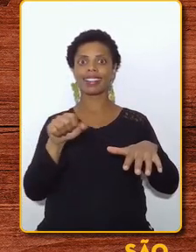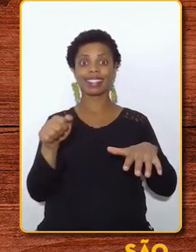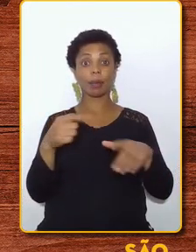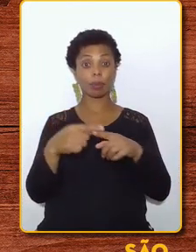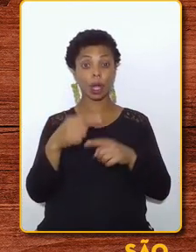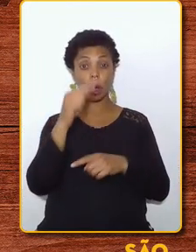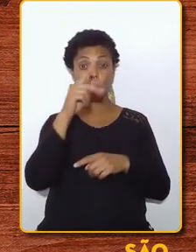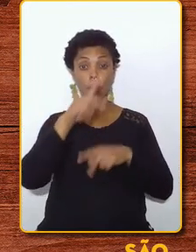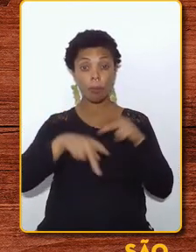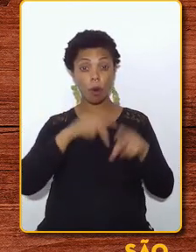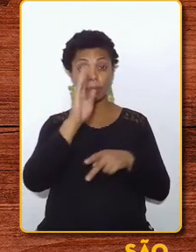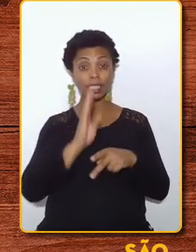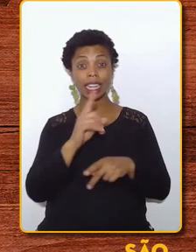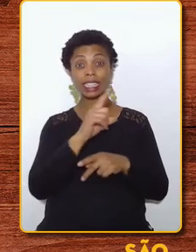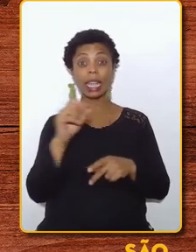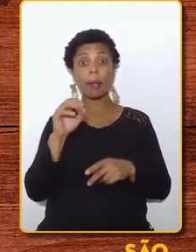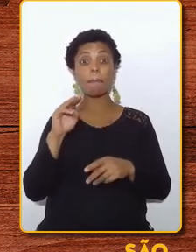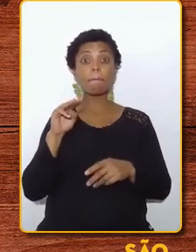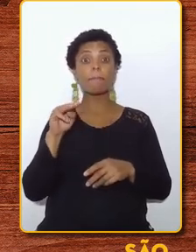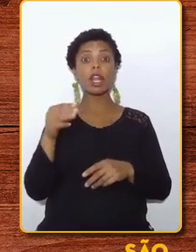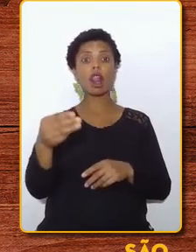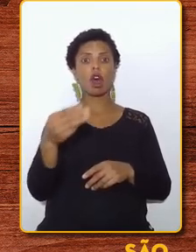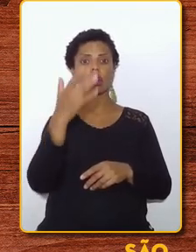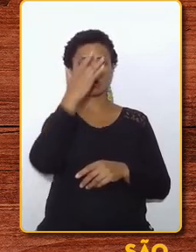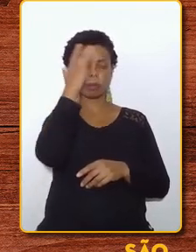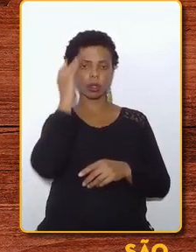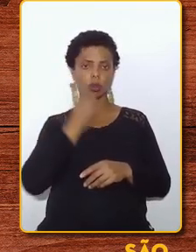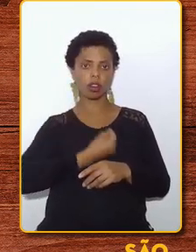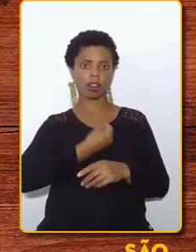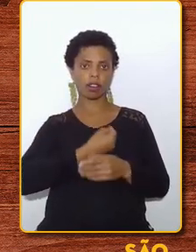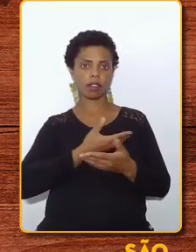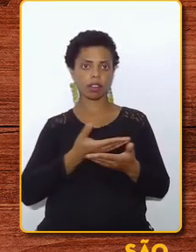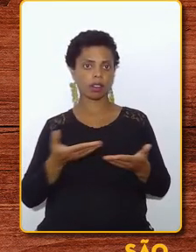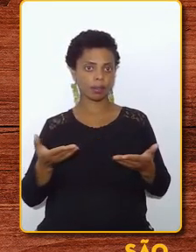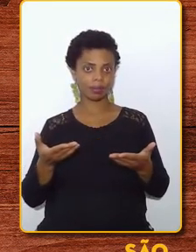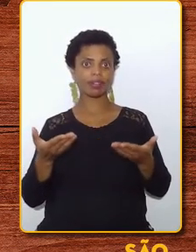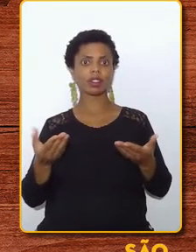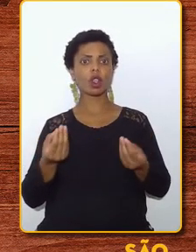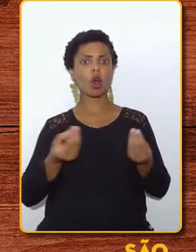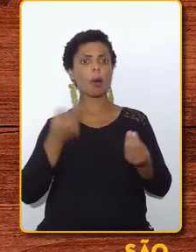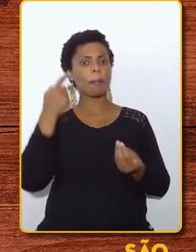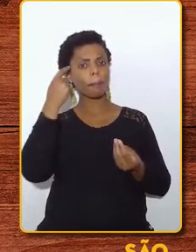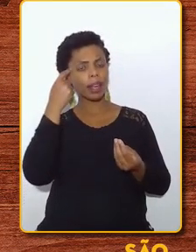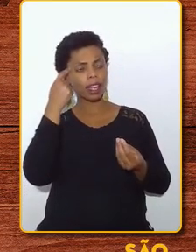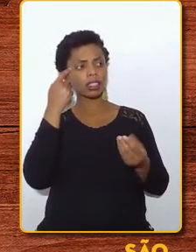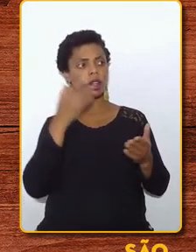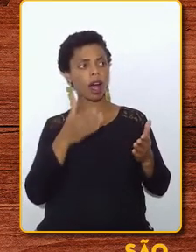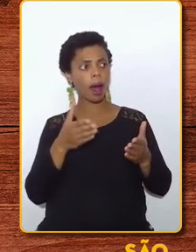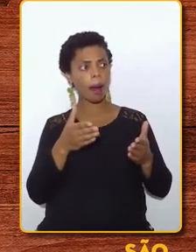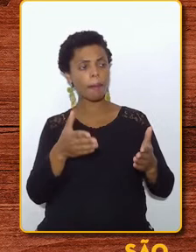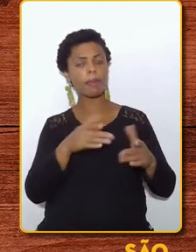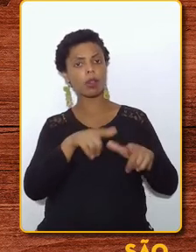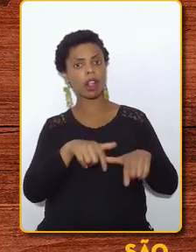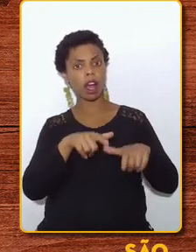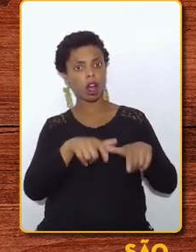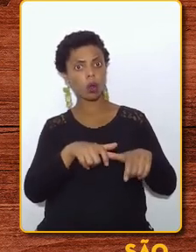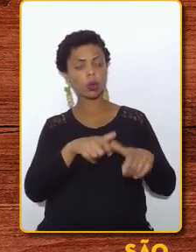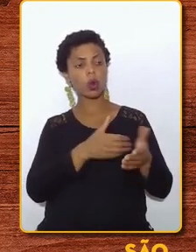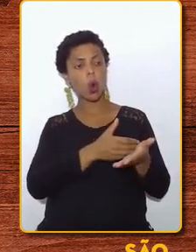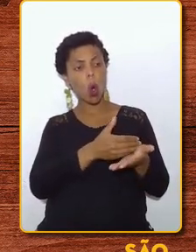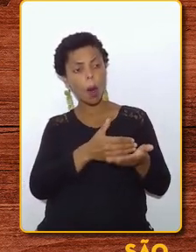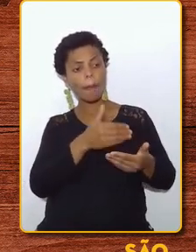que você pensa o caminho da agricultura, para quem produz até você que consome? Como é que isso